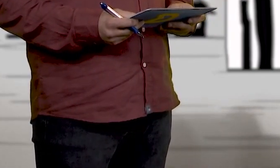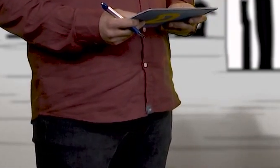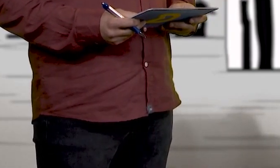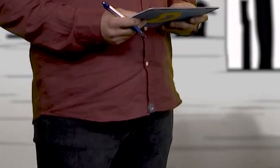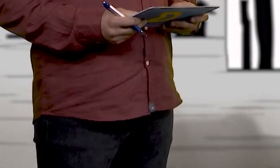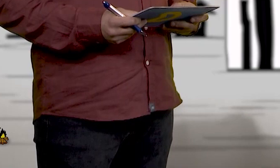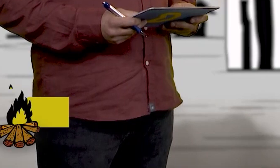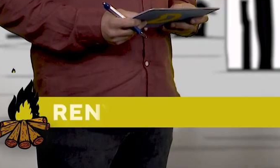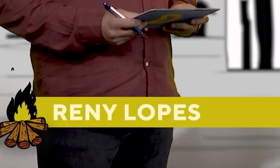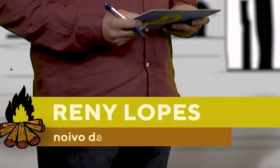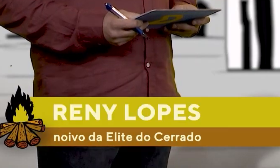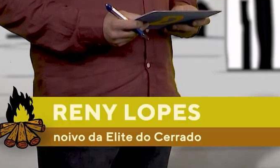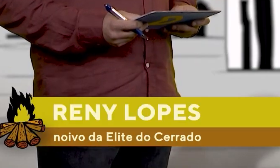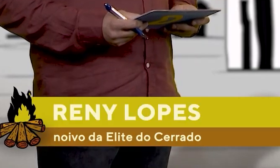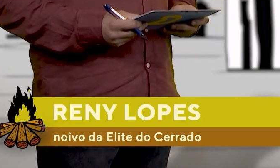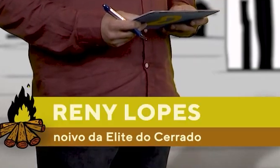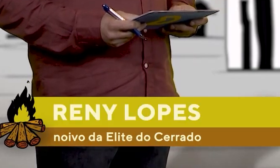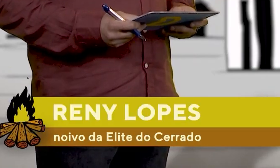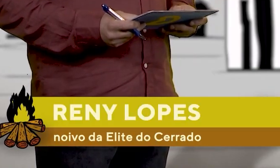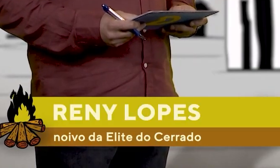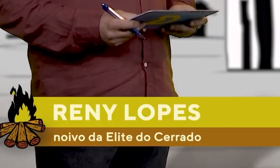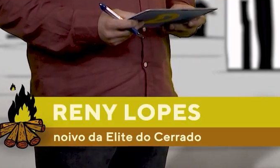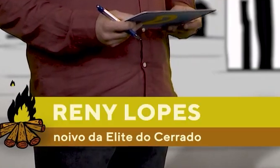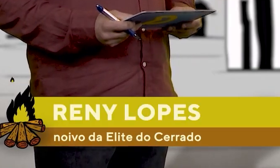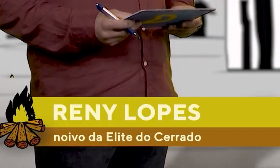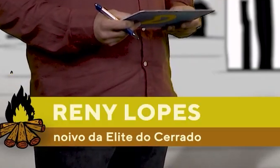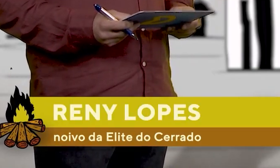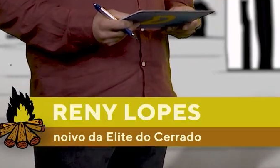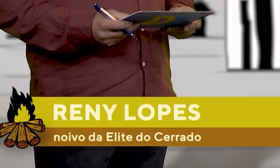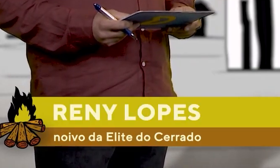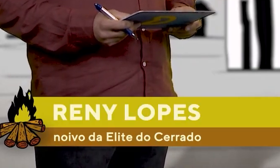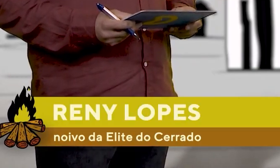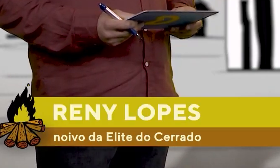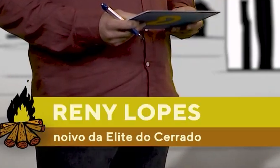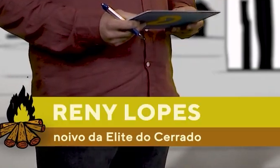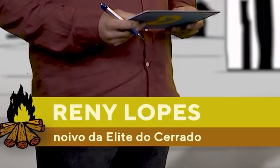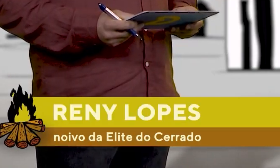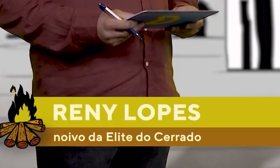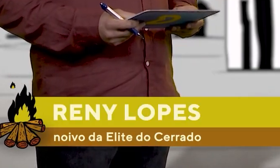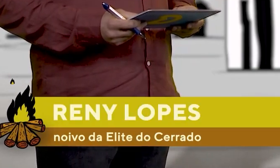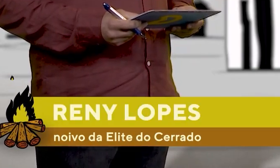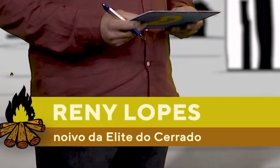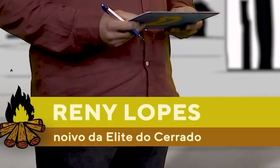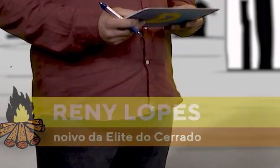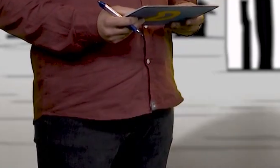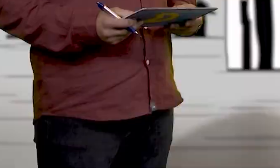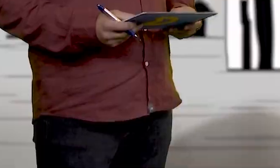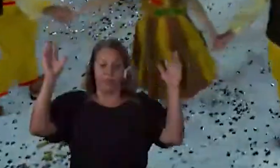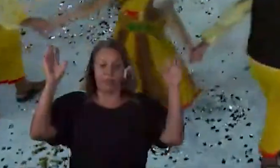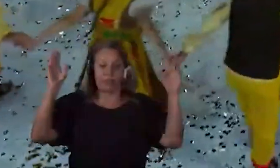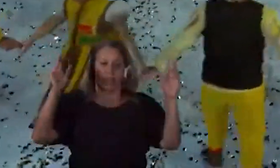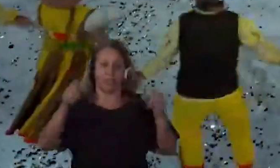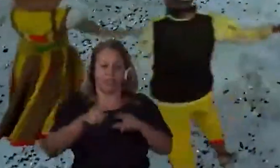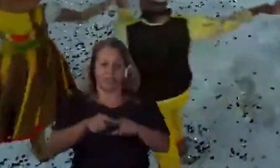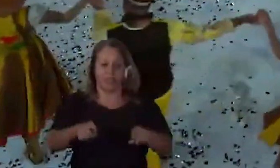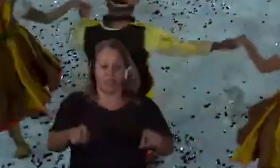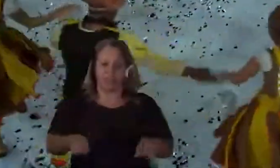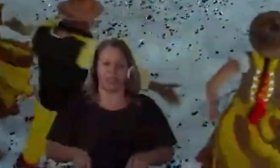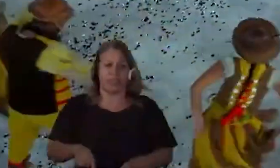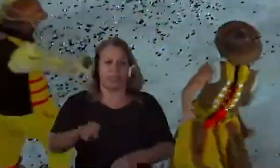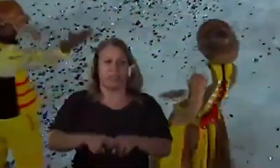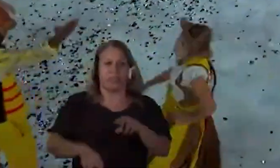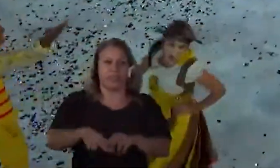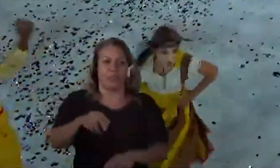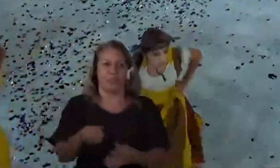o principal momento, assim, da construção é o entrosamento. Porque, às vezes, o casal de noivos, né, escolhido, ele é uma pessoa que não